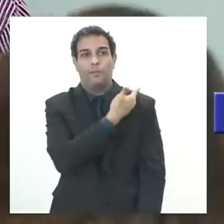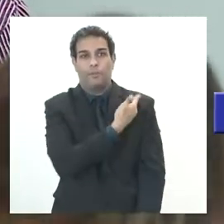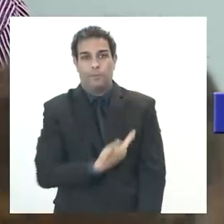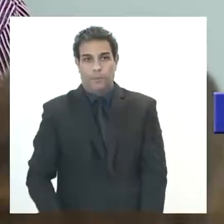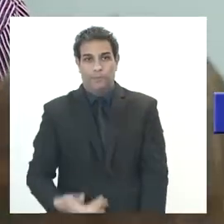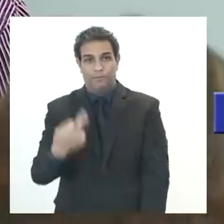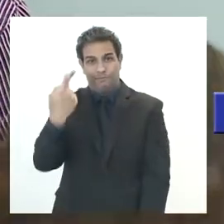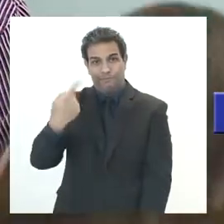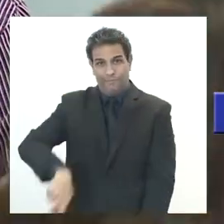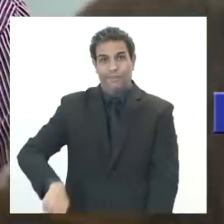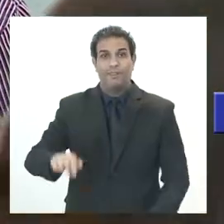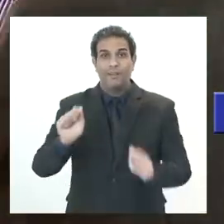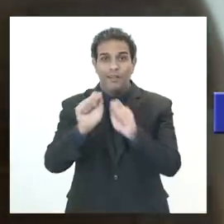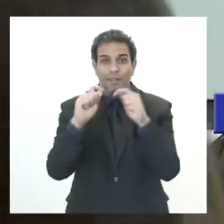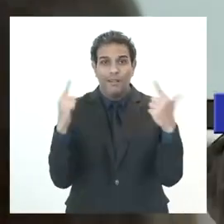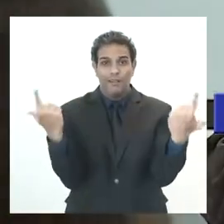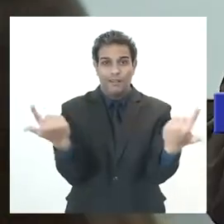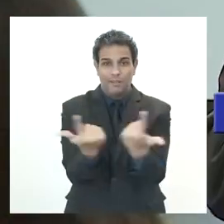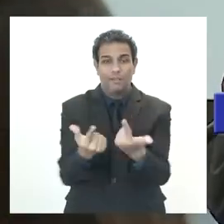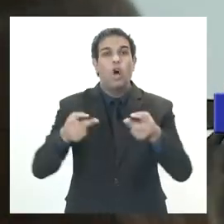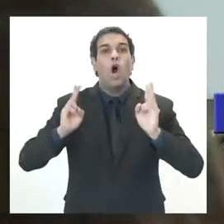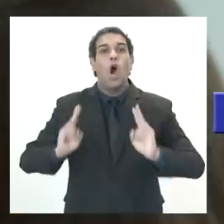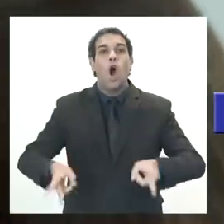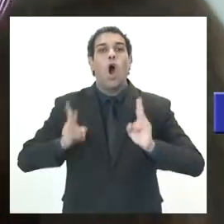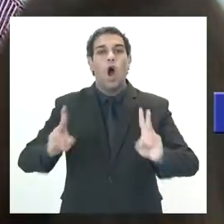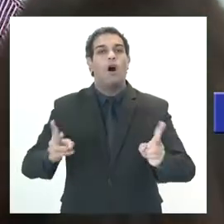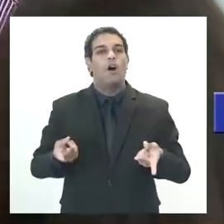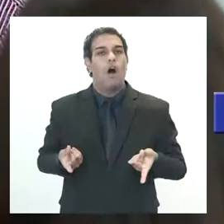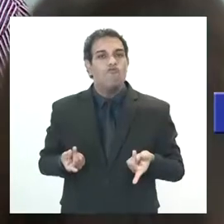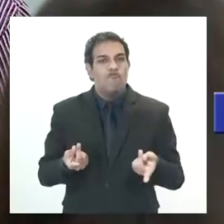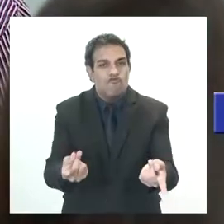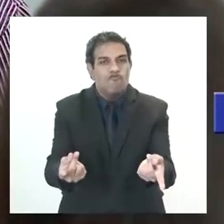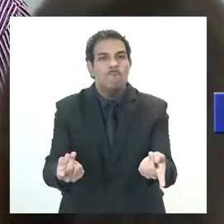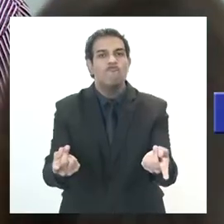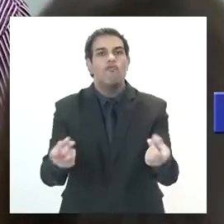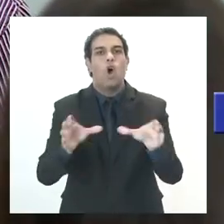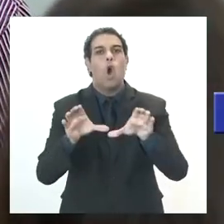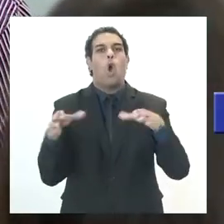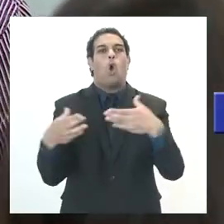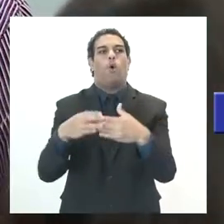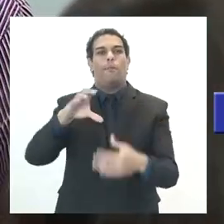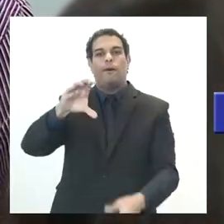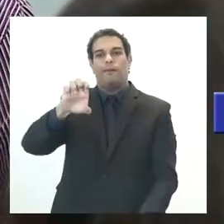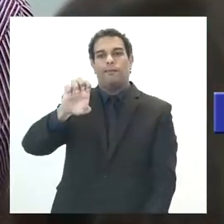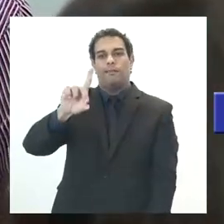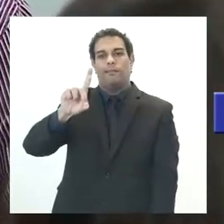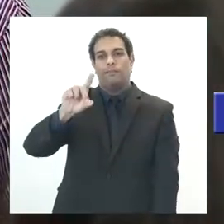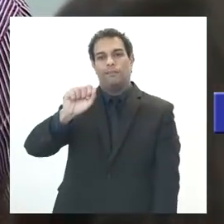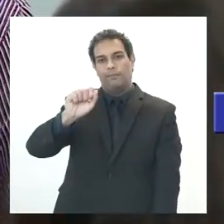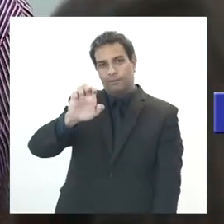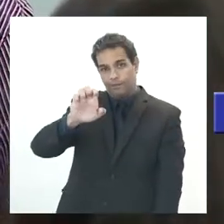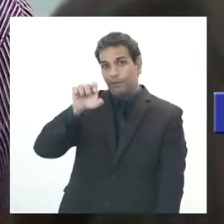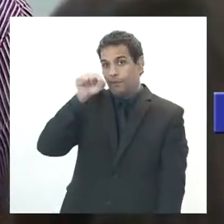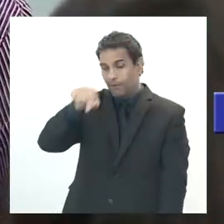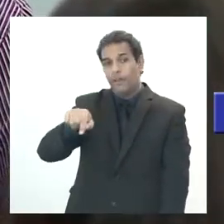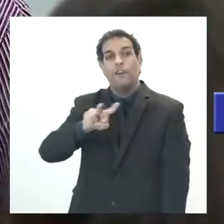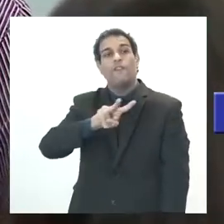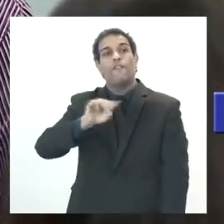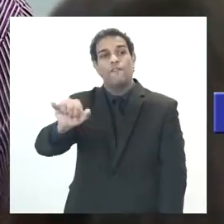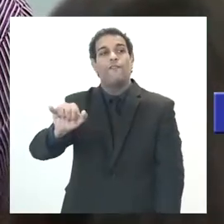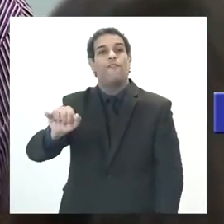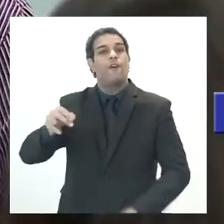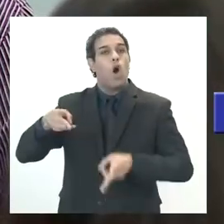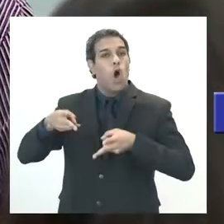Garanta a permanência perenidade desta sociedade que vai ficar porque esta sociedade que vai ficar